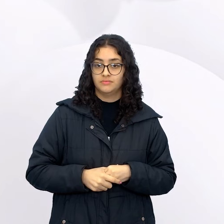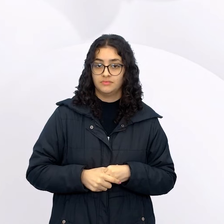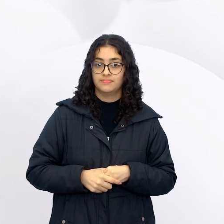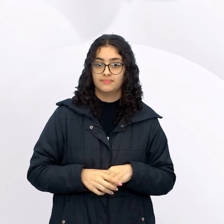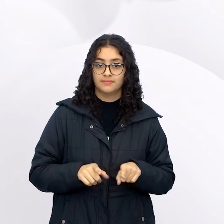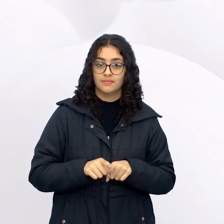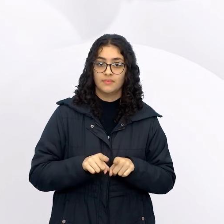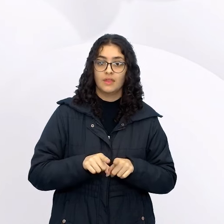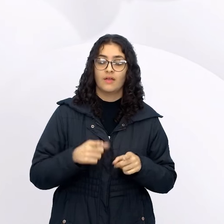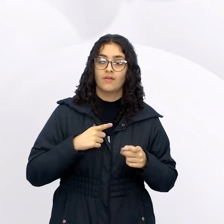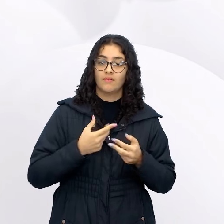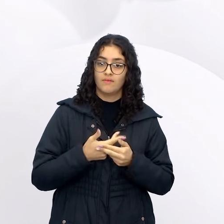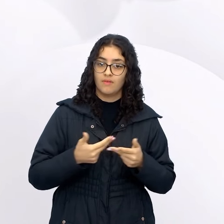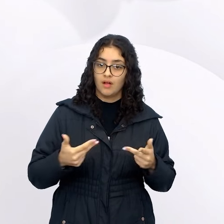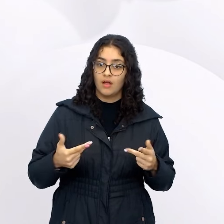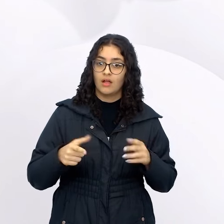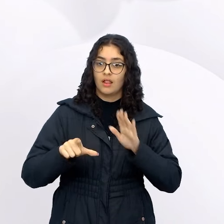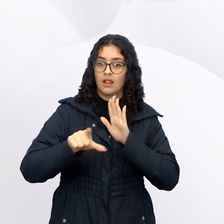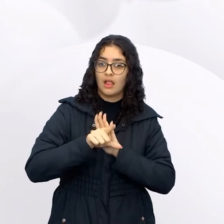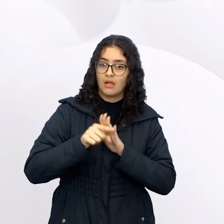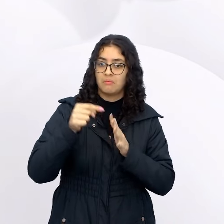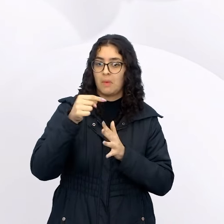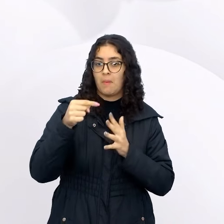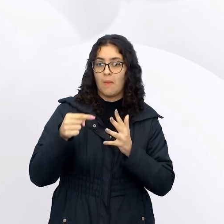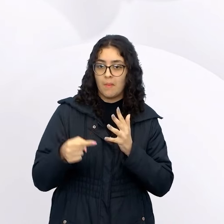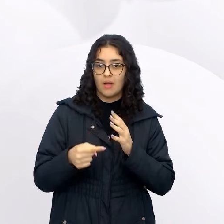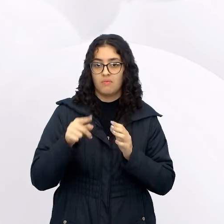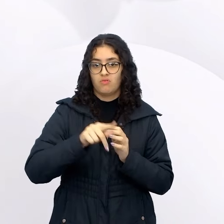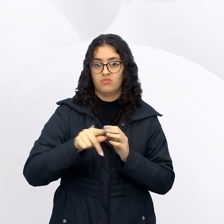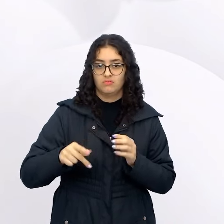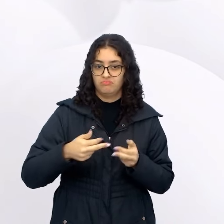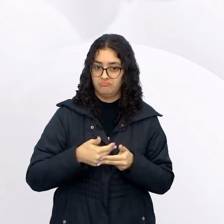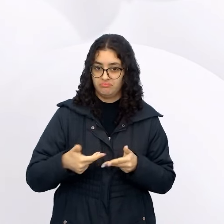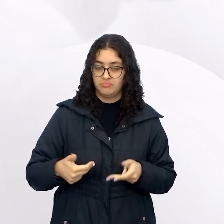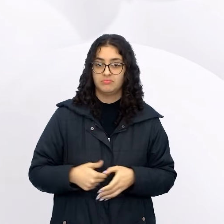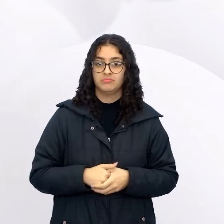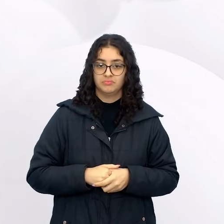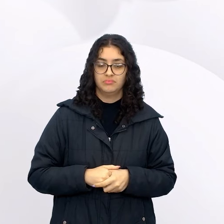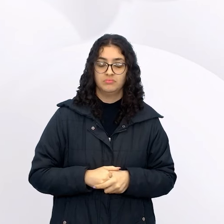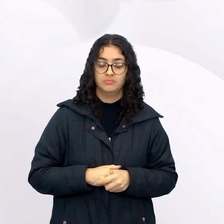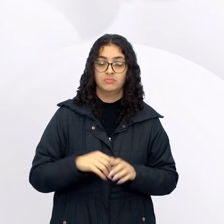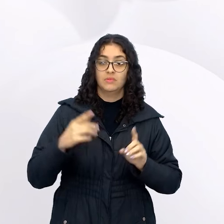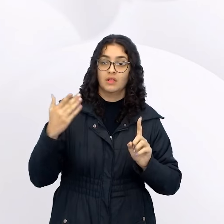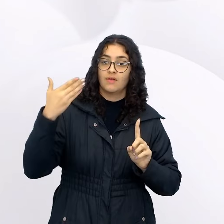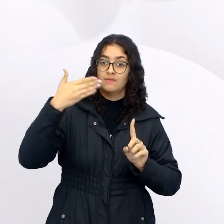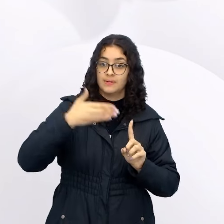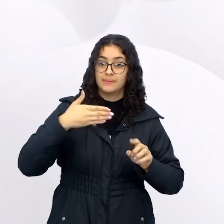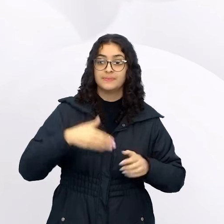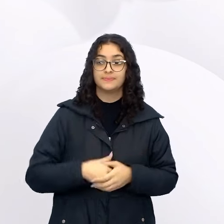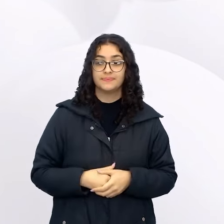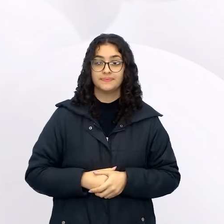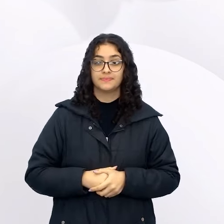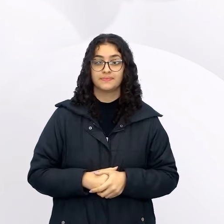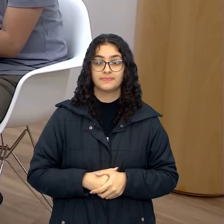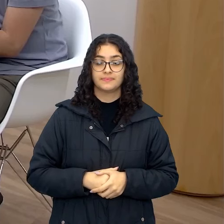Aí várias legislações para o professor. Vários, referências,